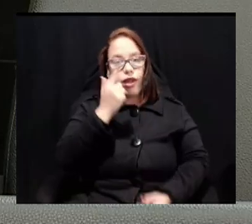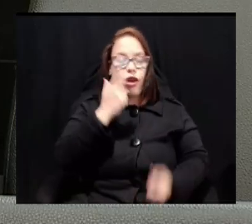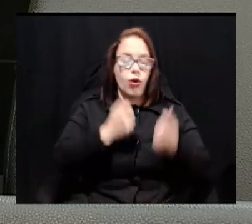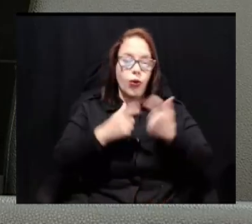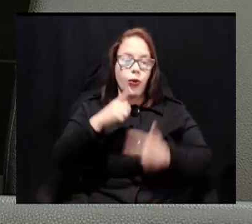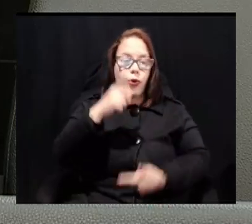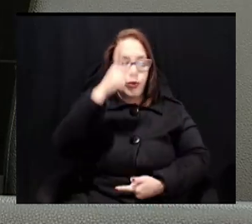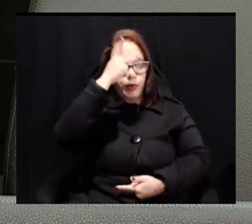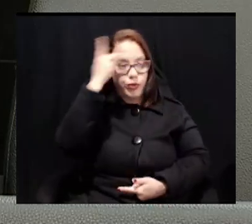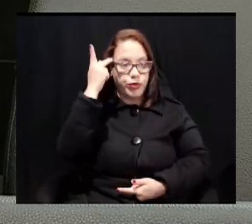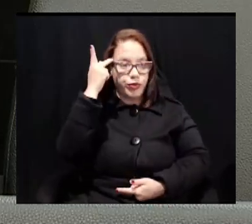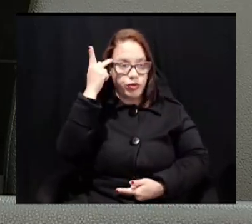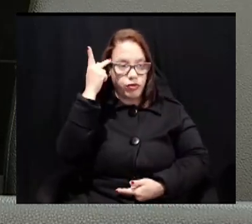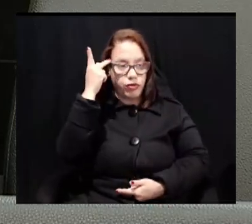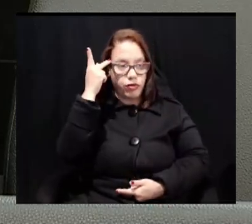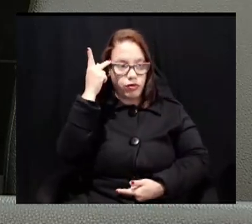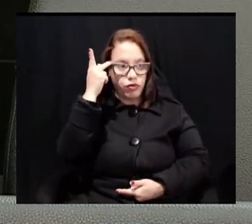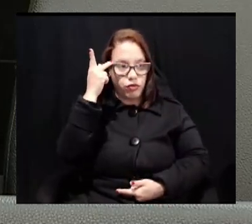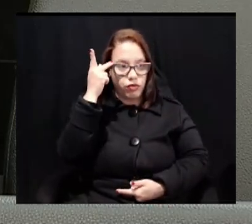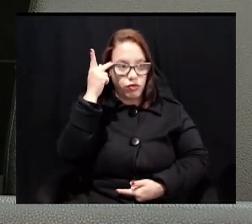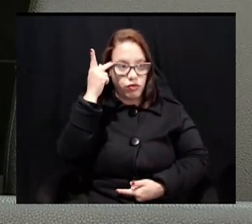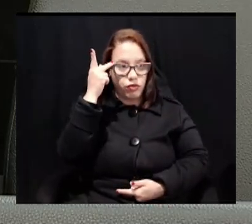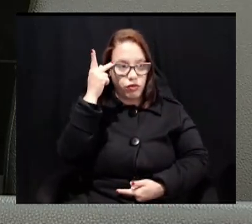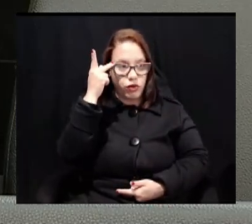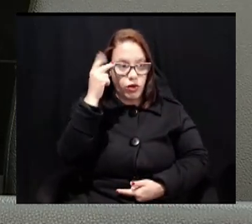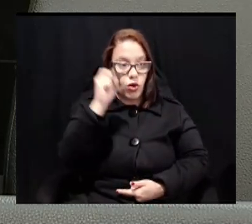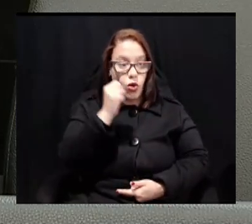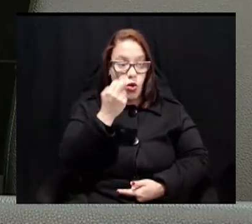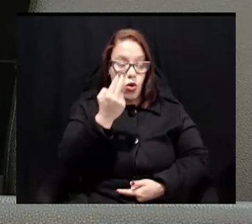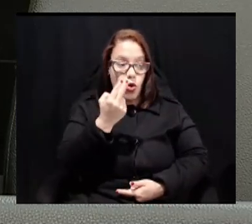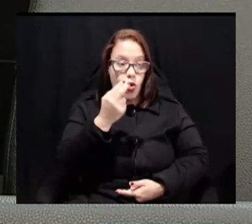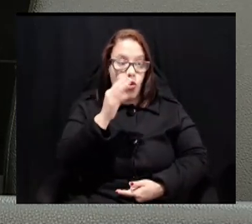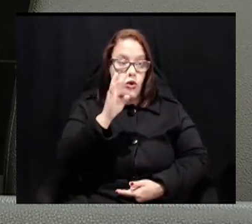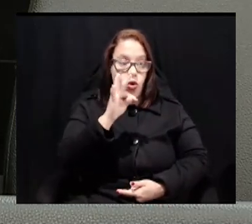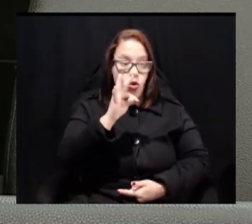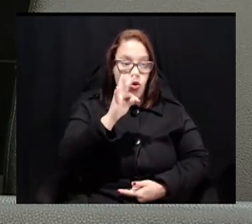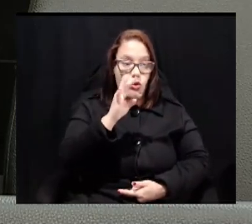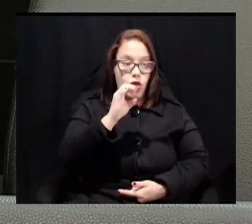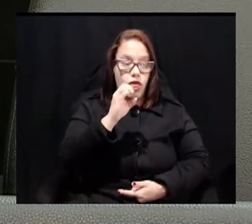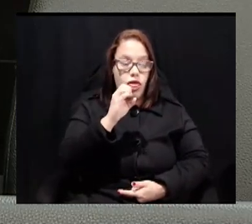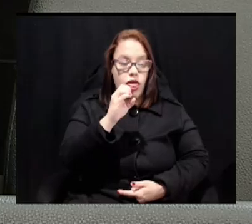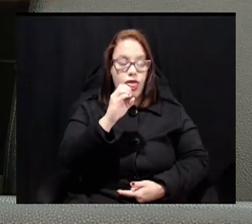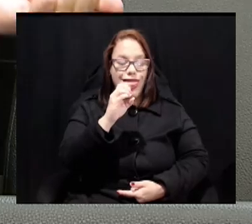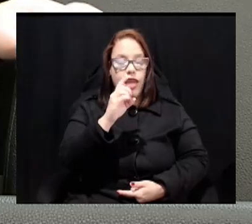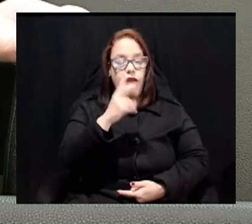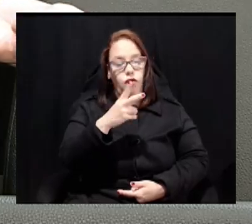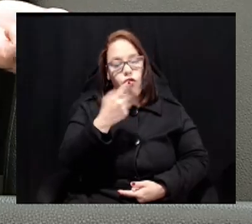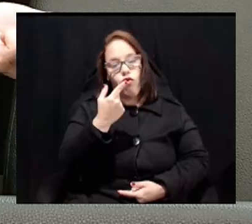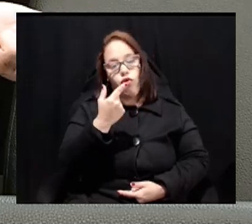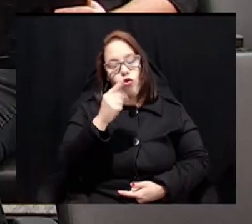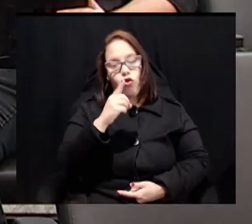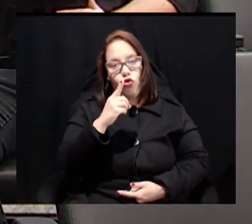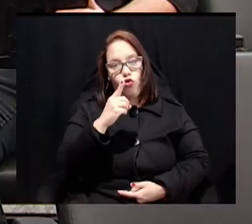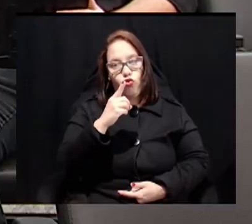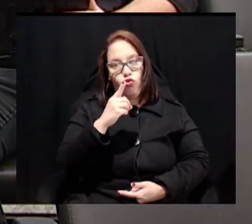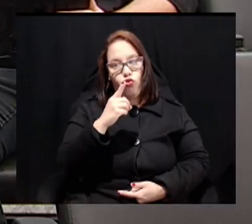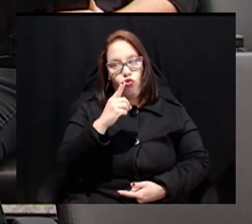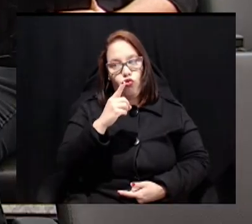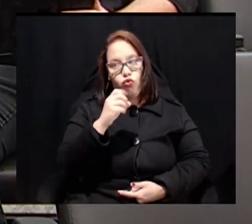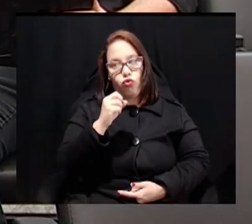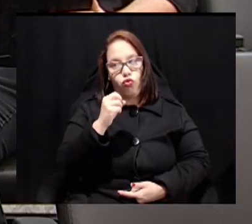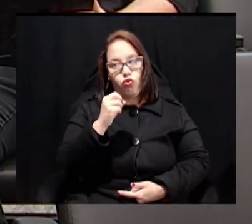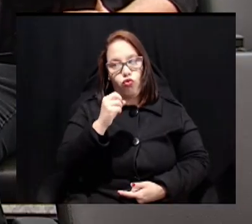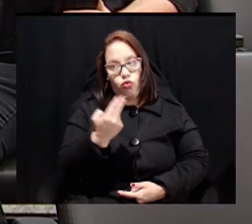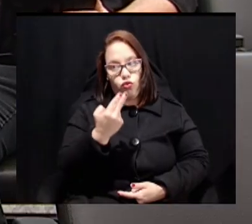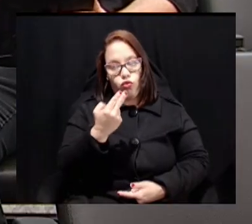membro com ou T21, né, que é a trissomia 21, ou tem o